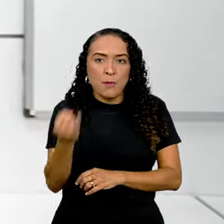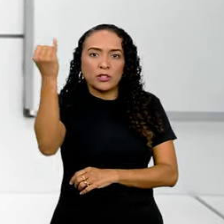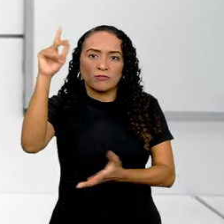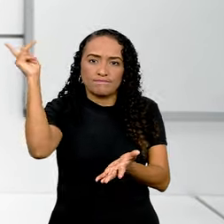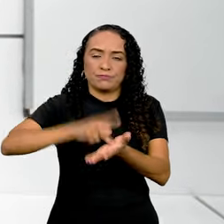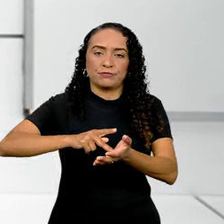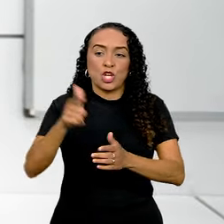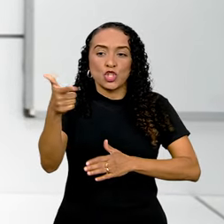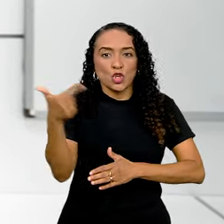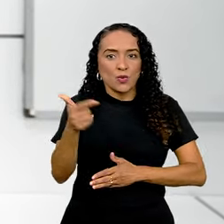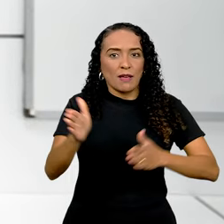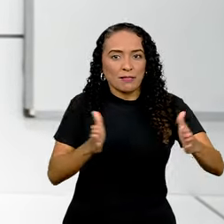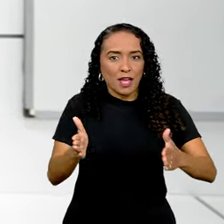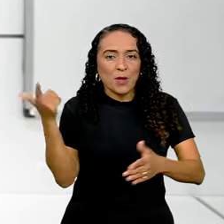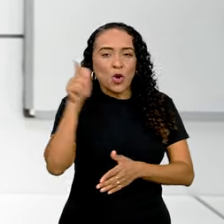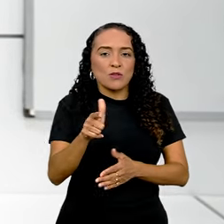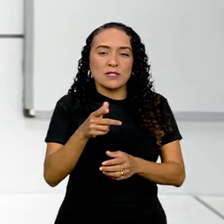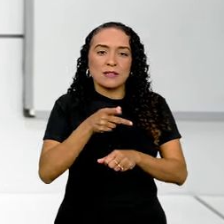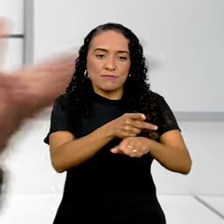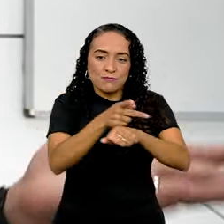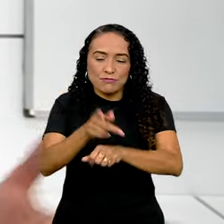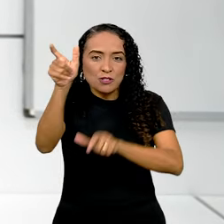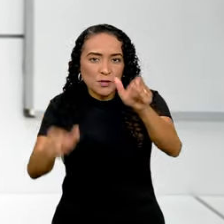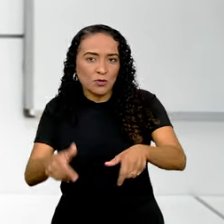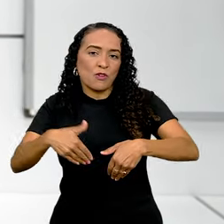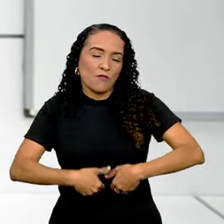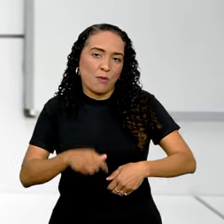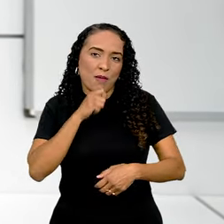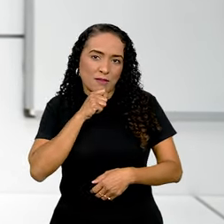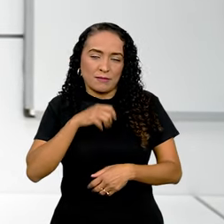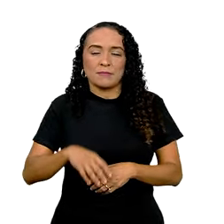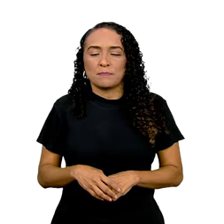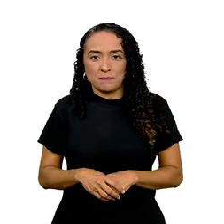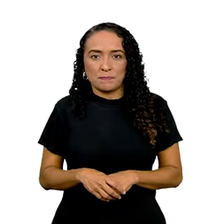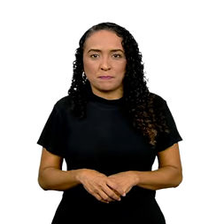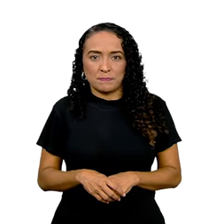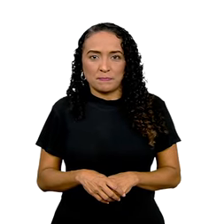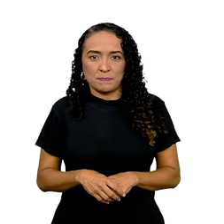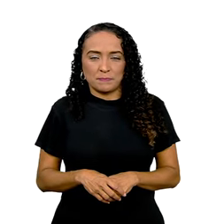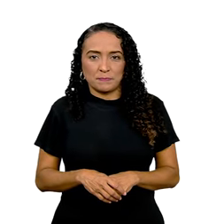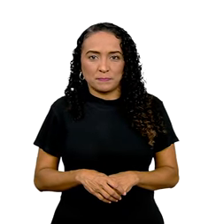pra gente de fato efetivar essa segunda etapa e chegar nessas pessoas que ainda passam fome no nosso país